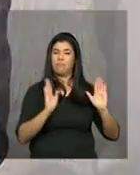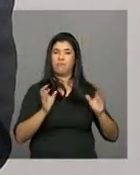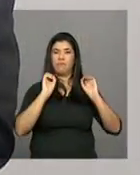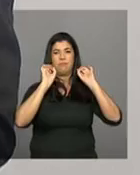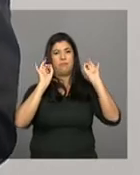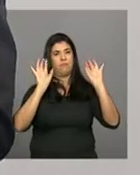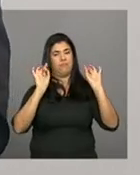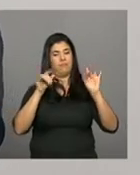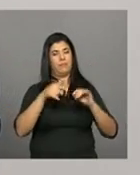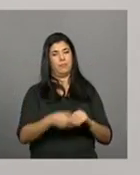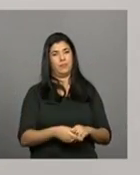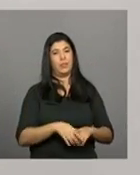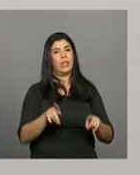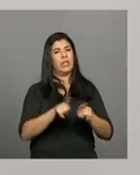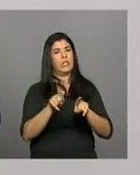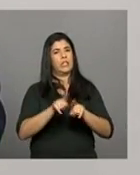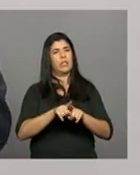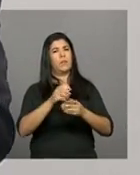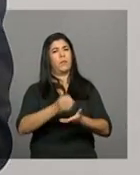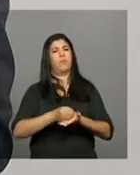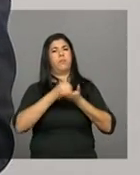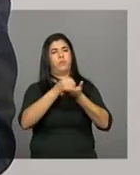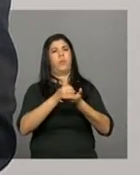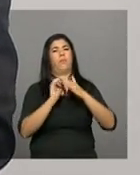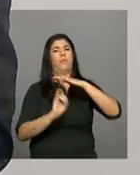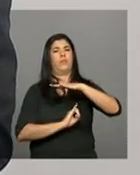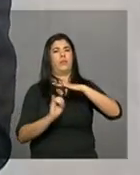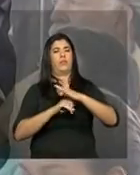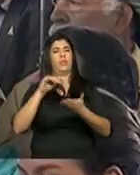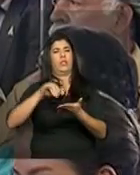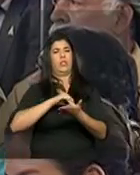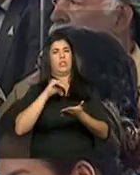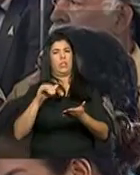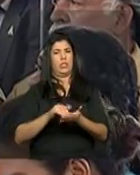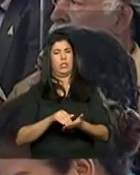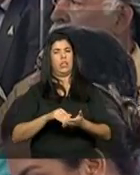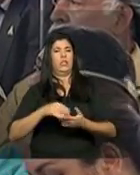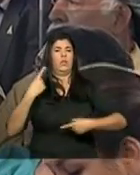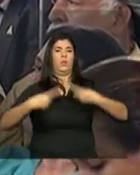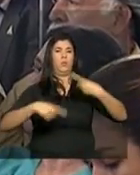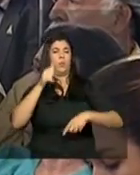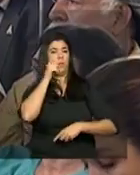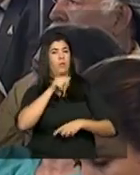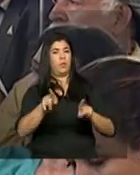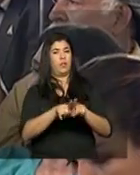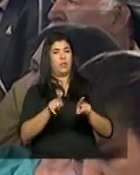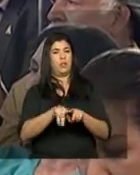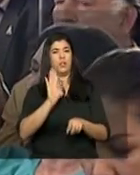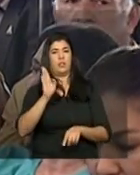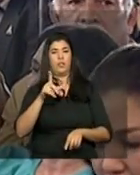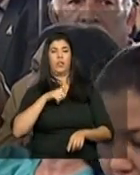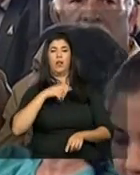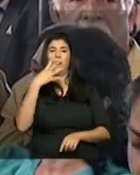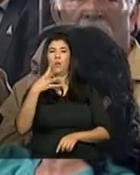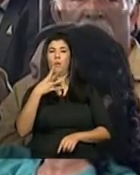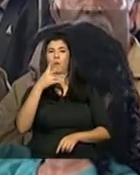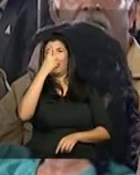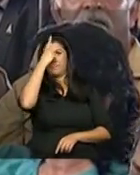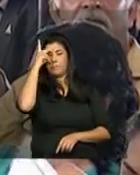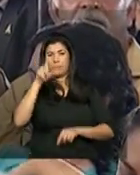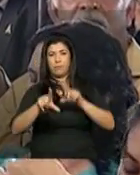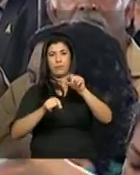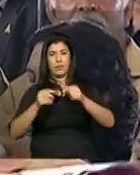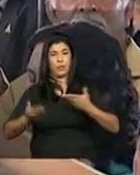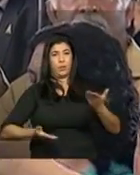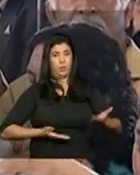Além de todo o apoio institucional da Secretaria Municipal de Política para as Mulheres, teremos 4 servidores da Fundação Social